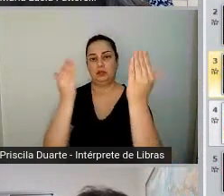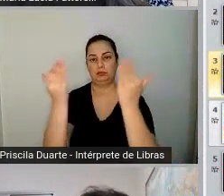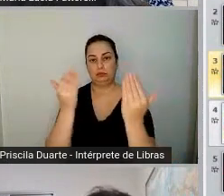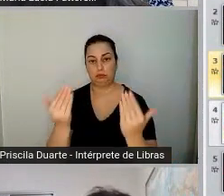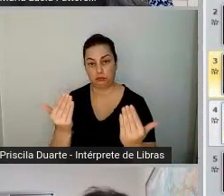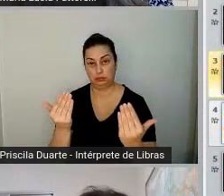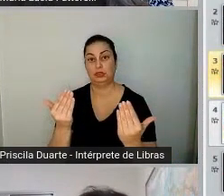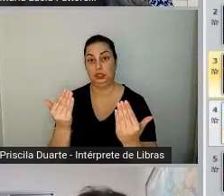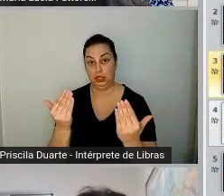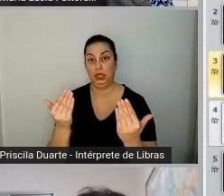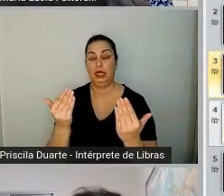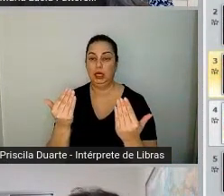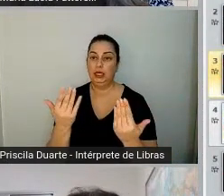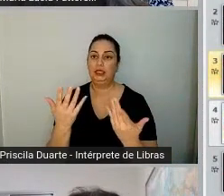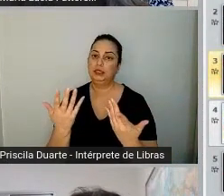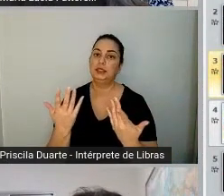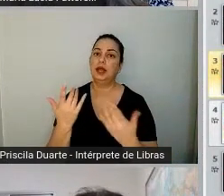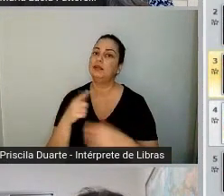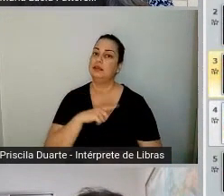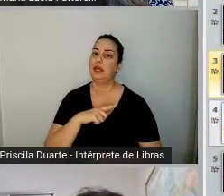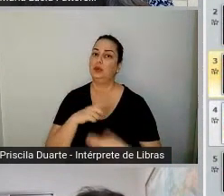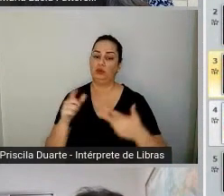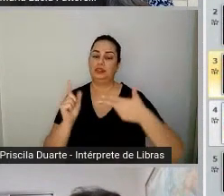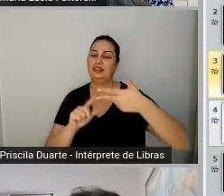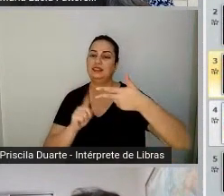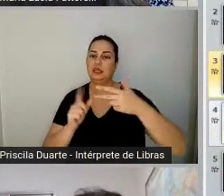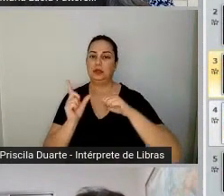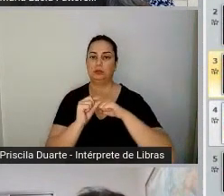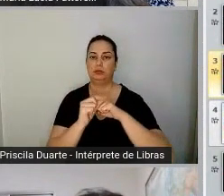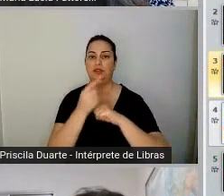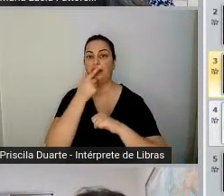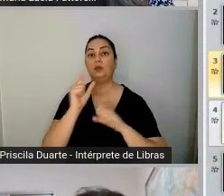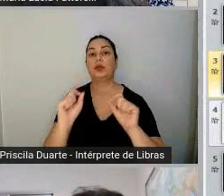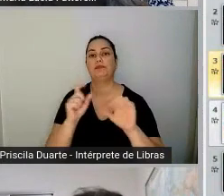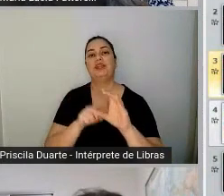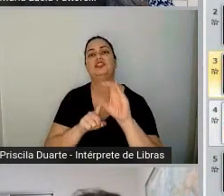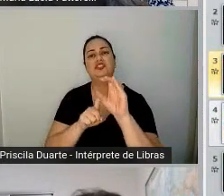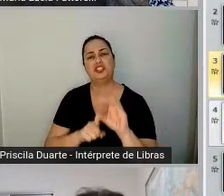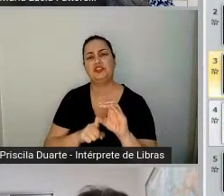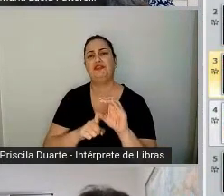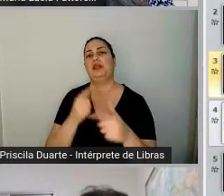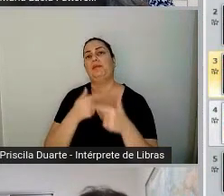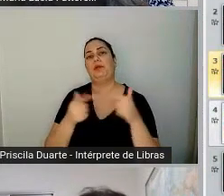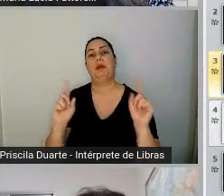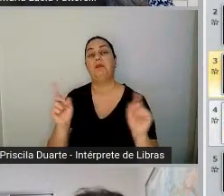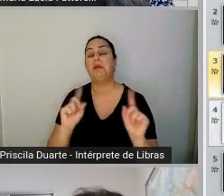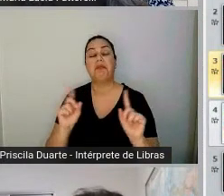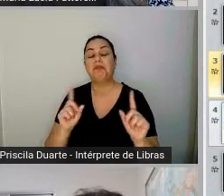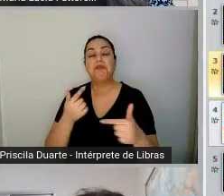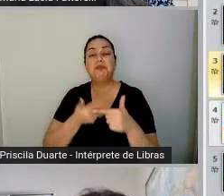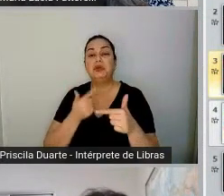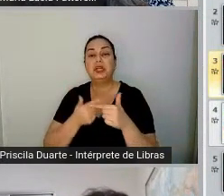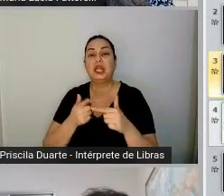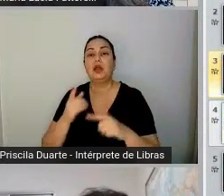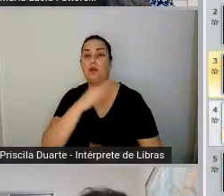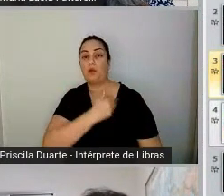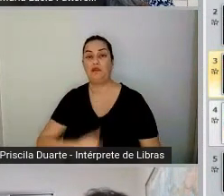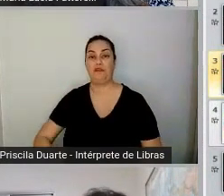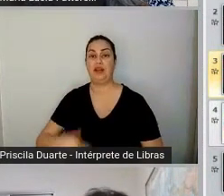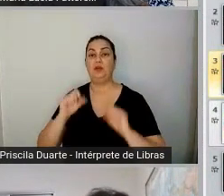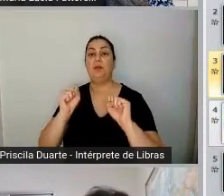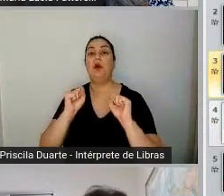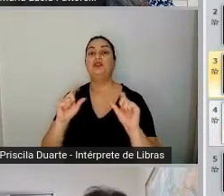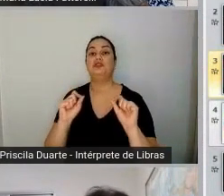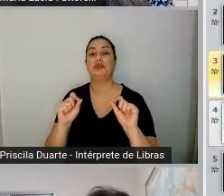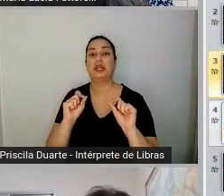de que a dívida não é problema porque o governo pode emitir moeda e pagar. Eles falam que na